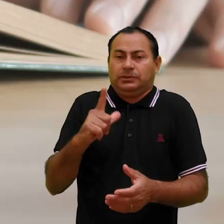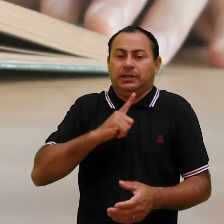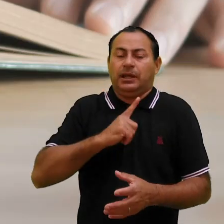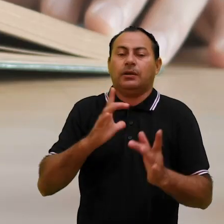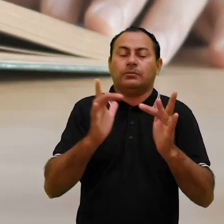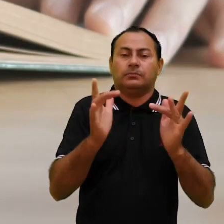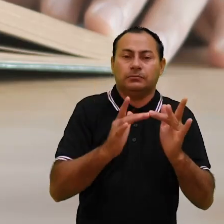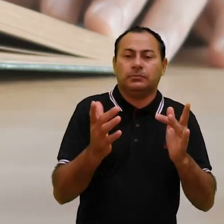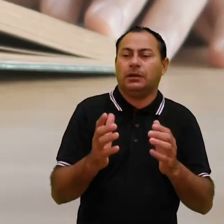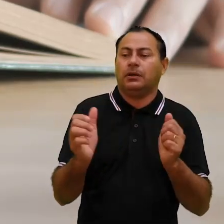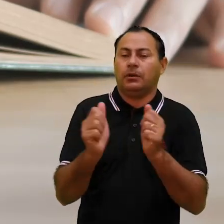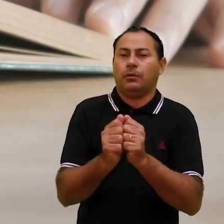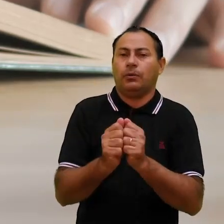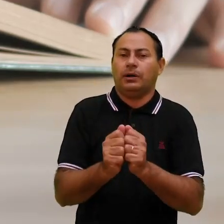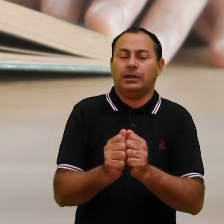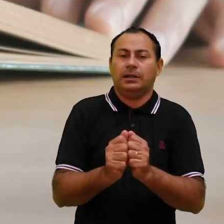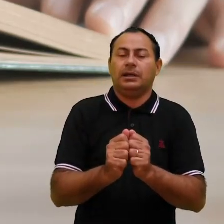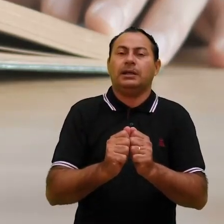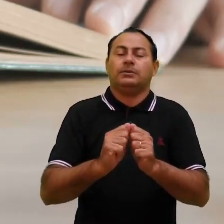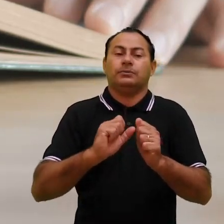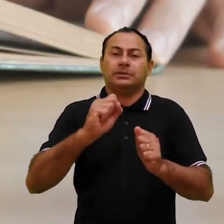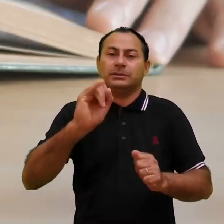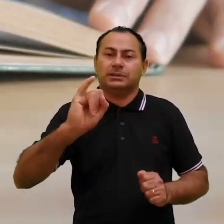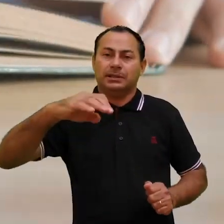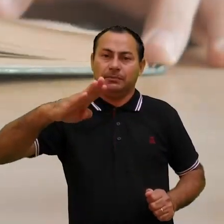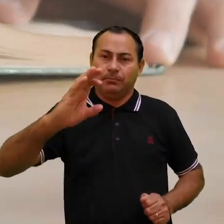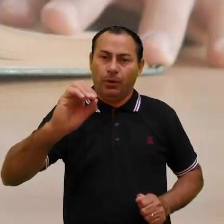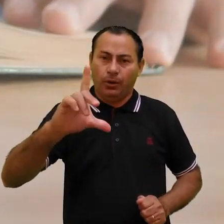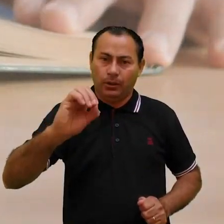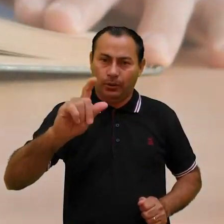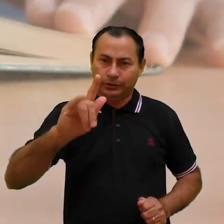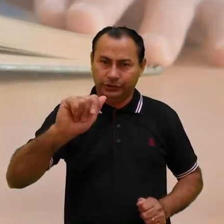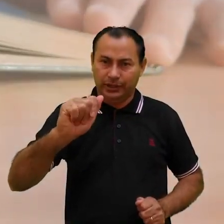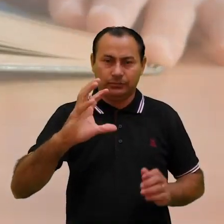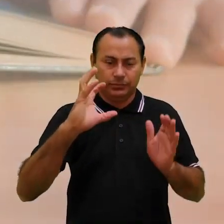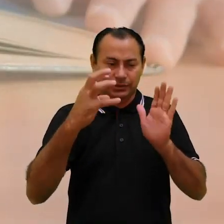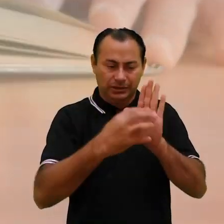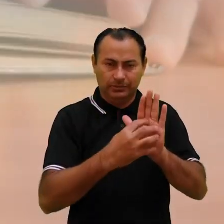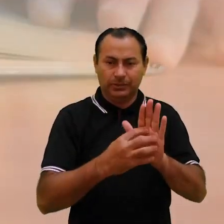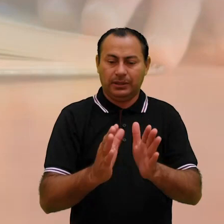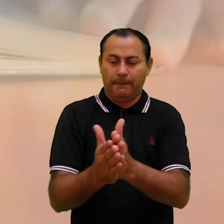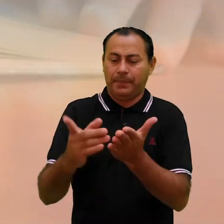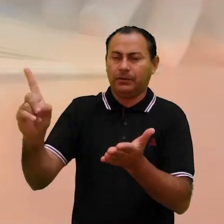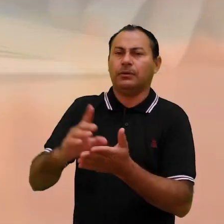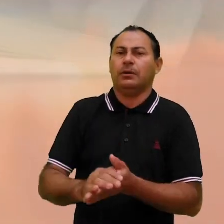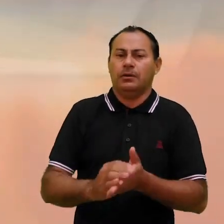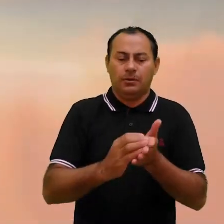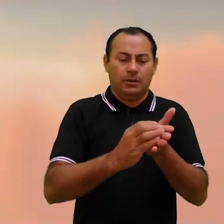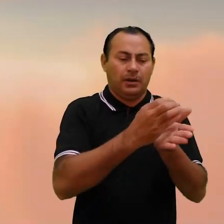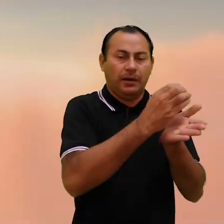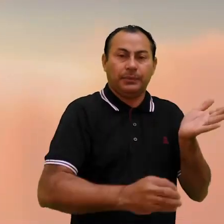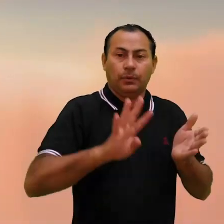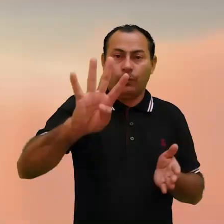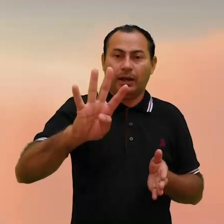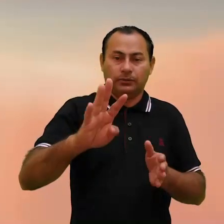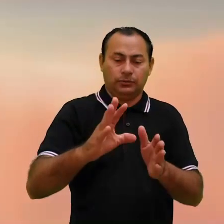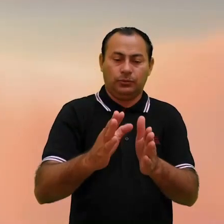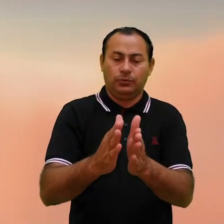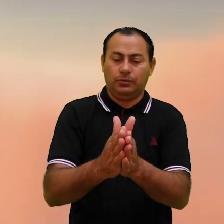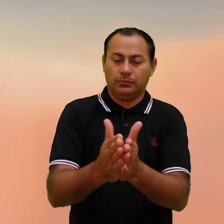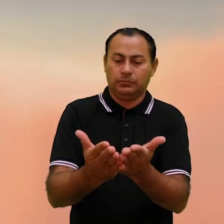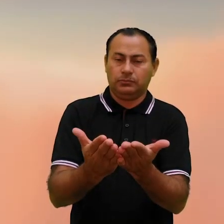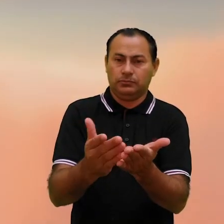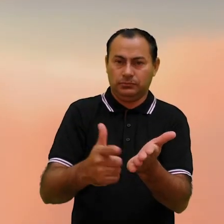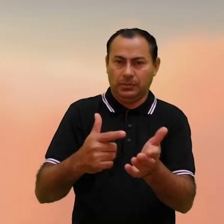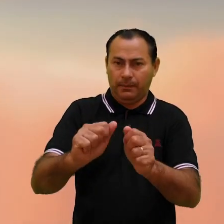estiver familiarizada com a simbologia da Bíblia. Tomemos, por exemplo, o capítulo 4 do Apocalipse.